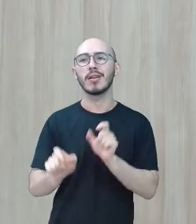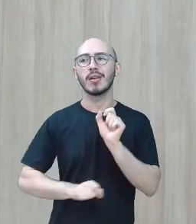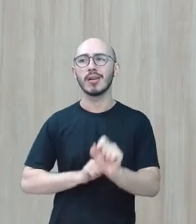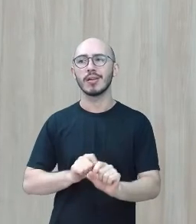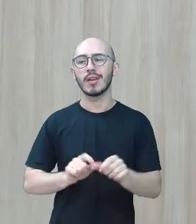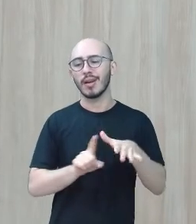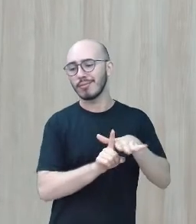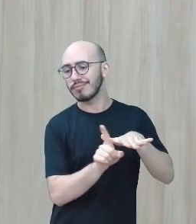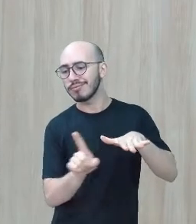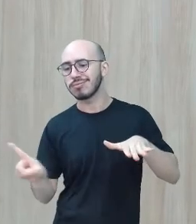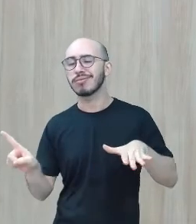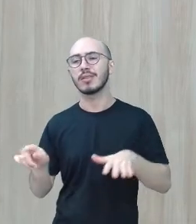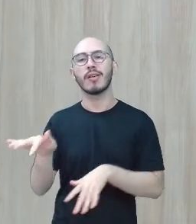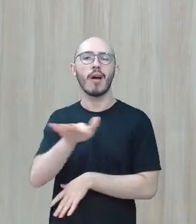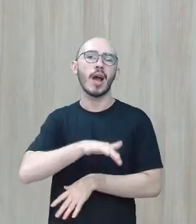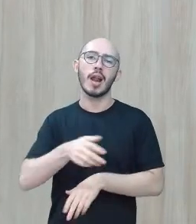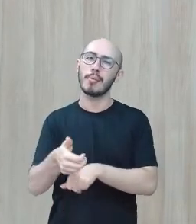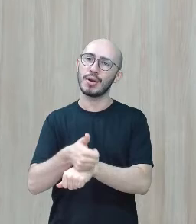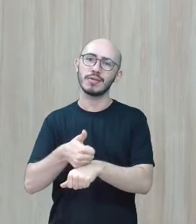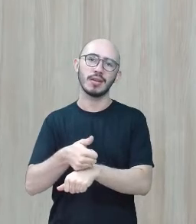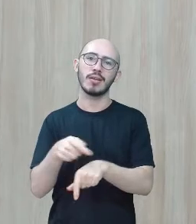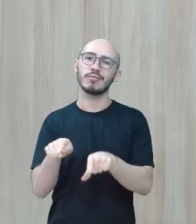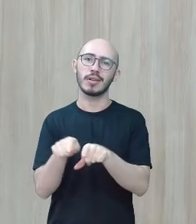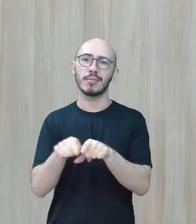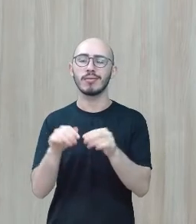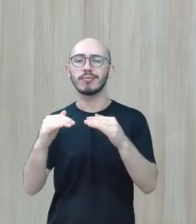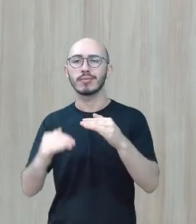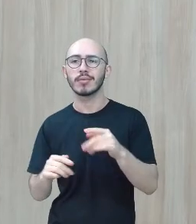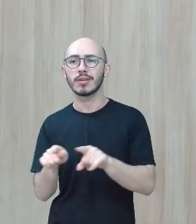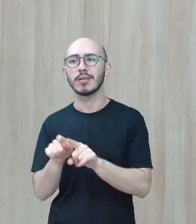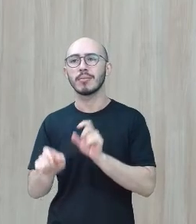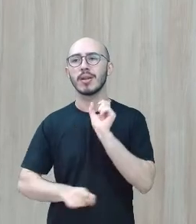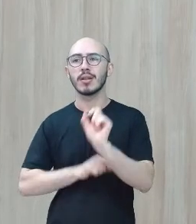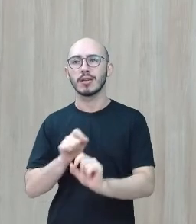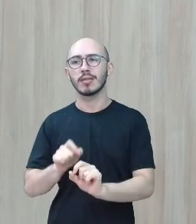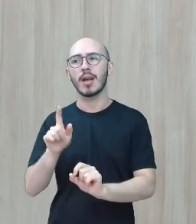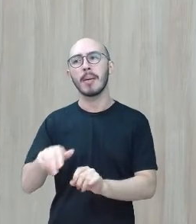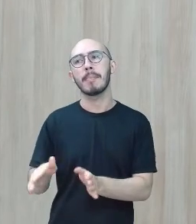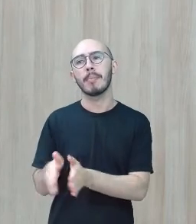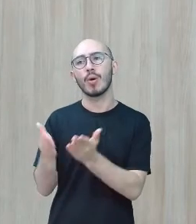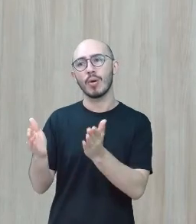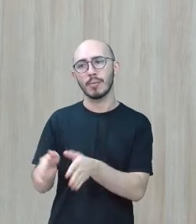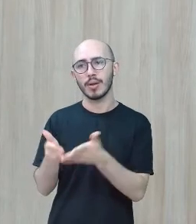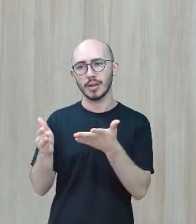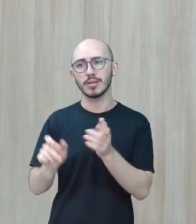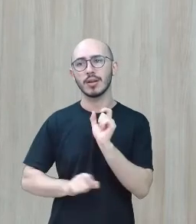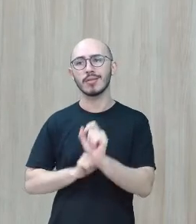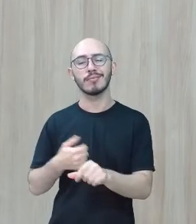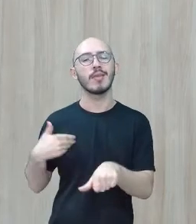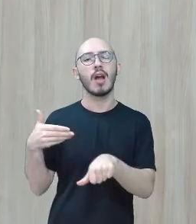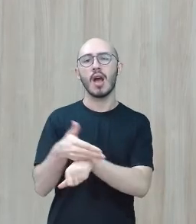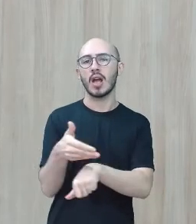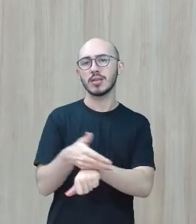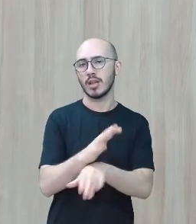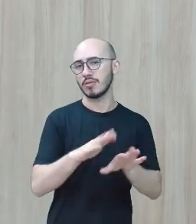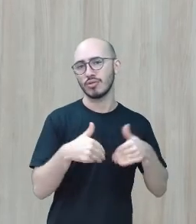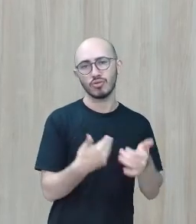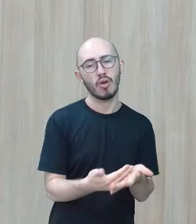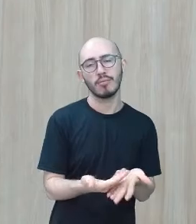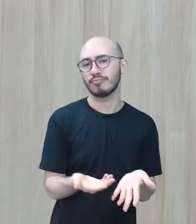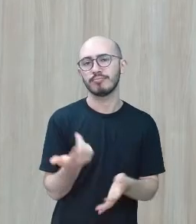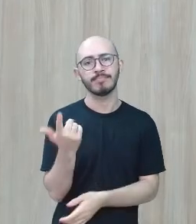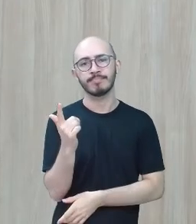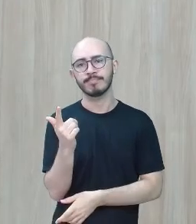mercado profissional e cria-se a chamada ciclicidade da pobreza. O pai, sem acesso à escola de